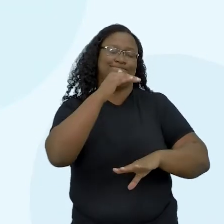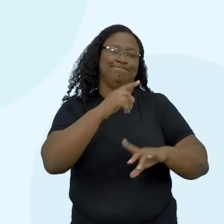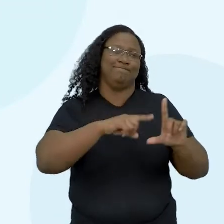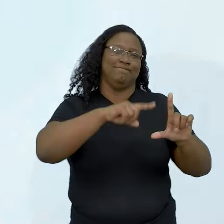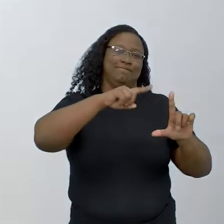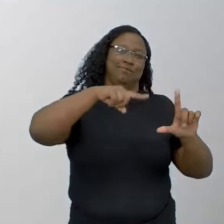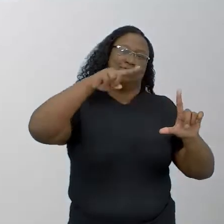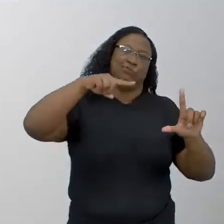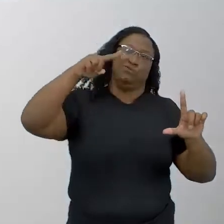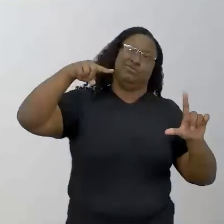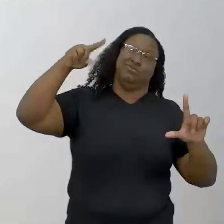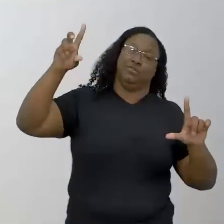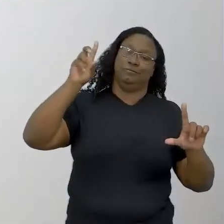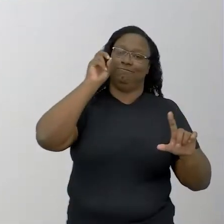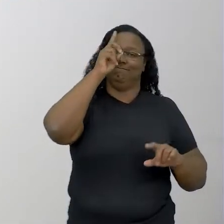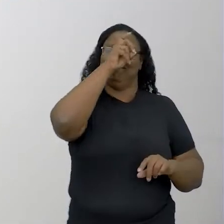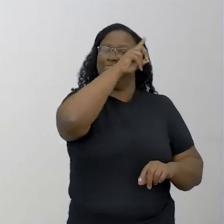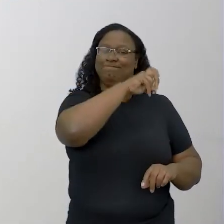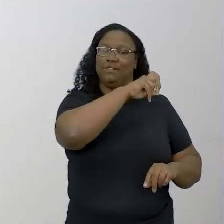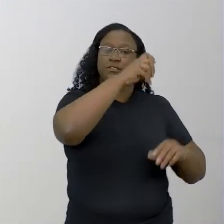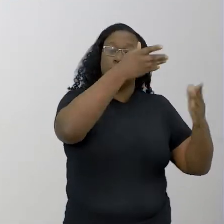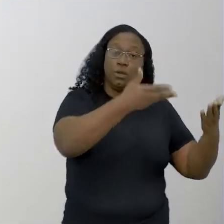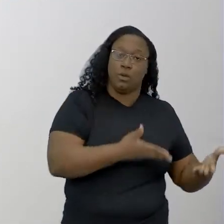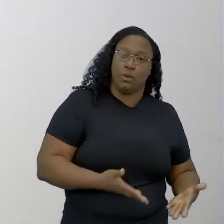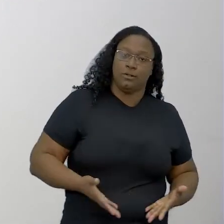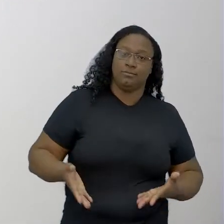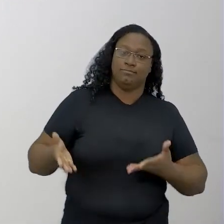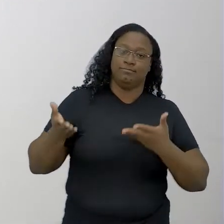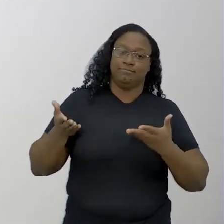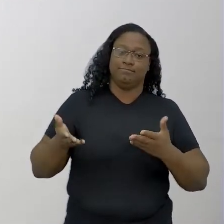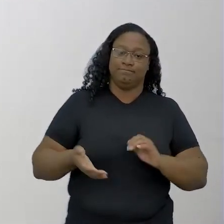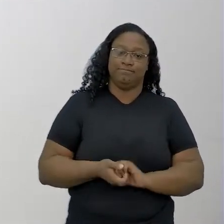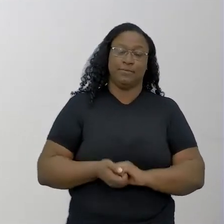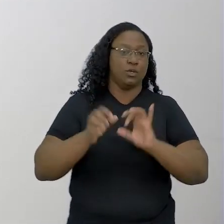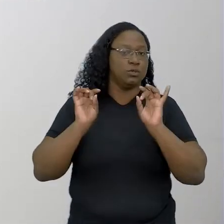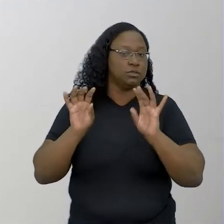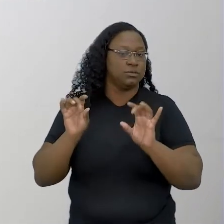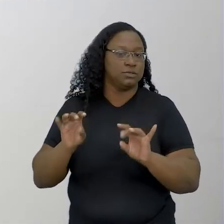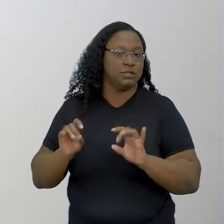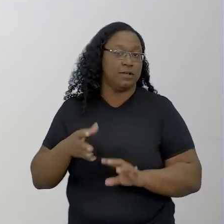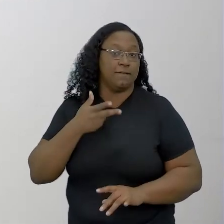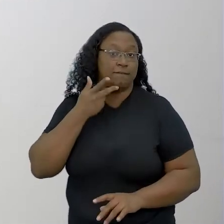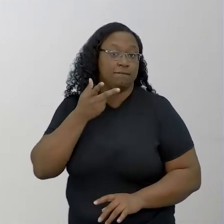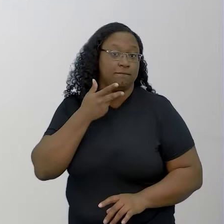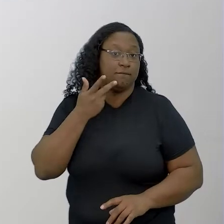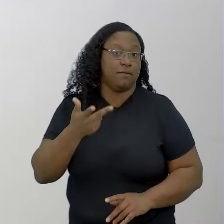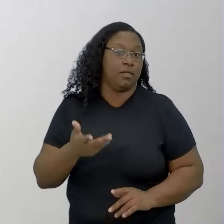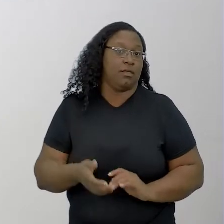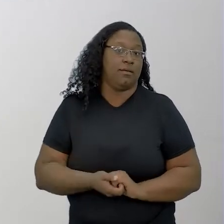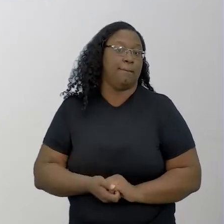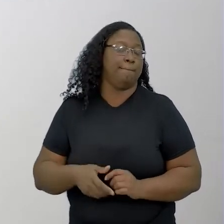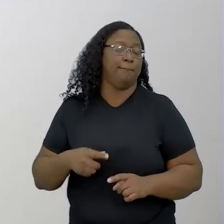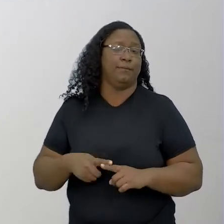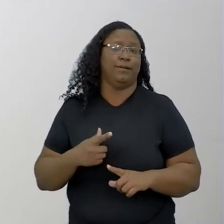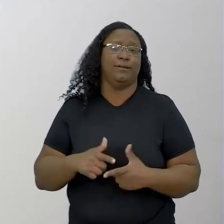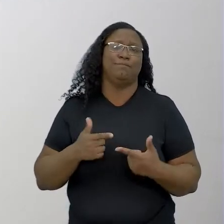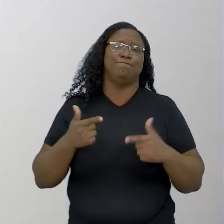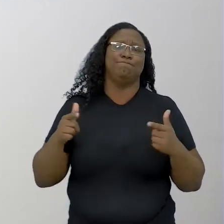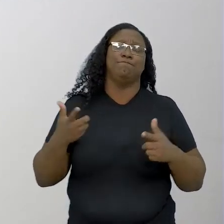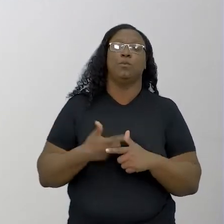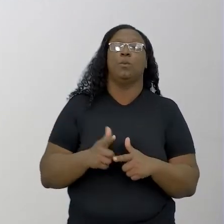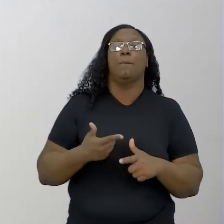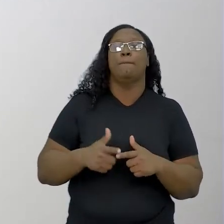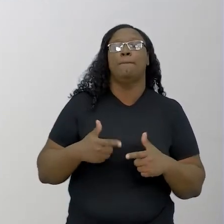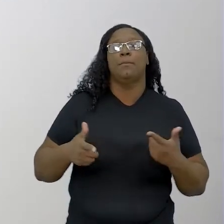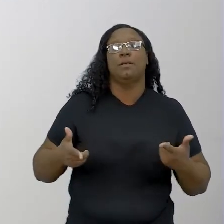a palavra a uma especialista, porque um desses grandes problemas sociais,